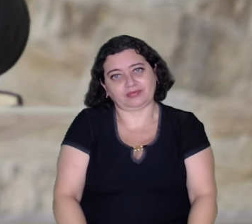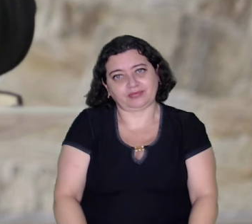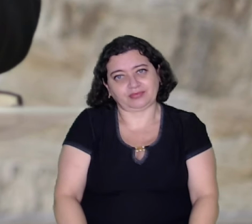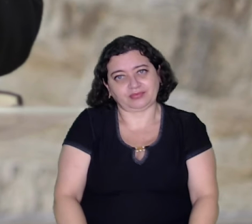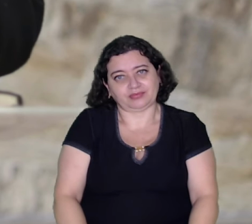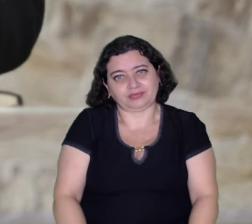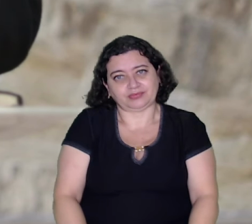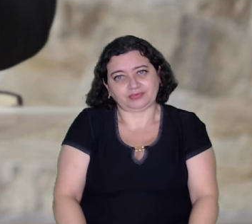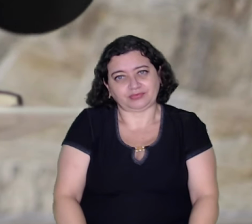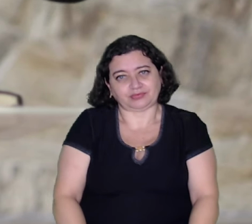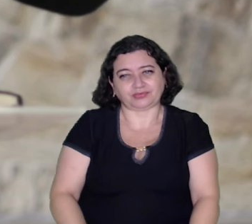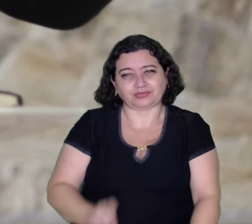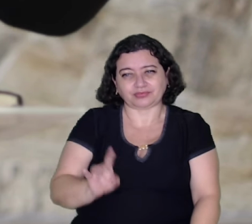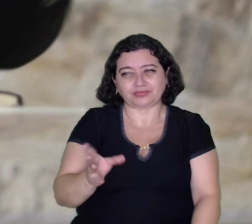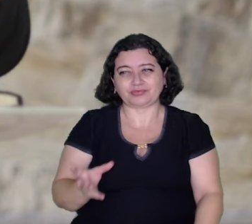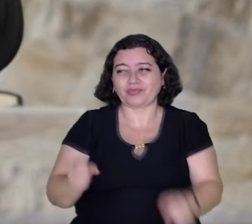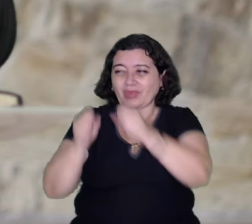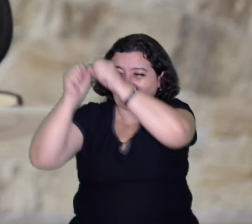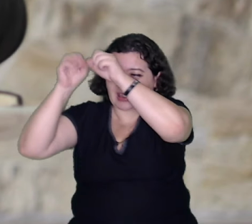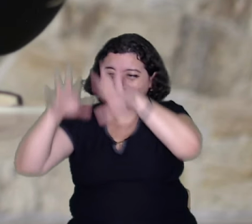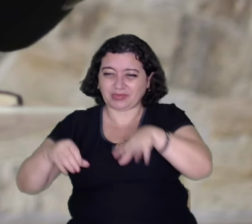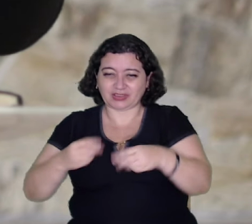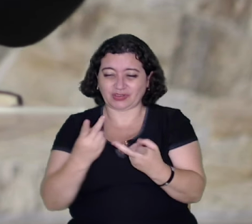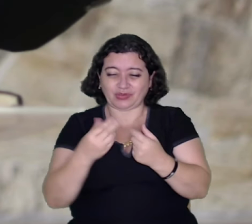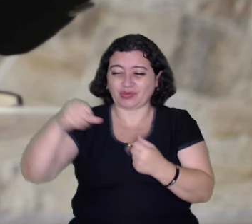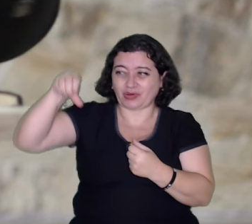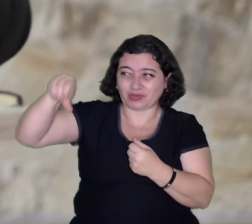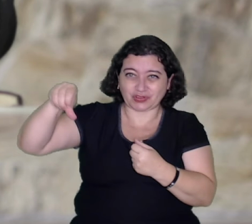Não carregue apenas as bênçãos como aqueles 9 que